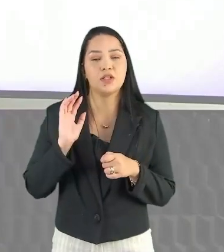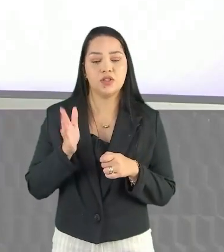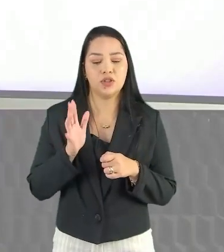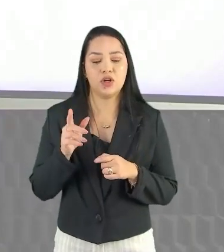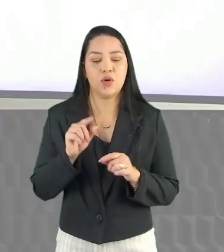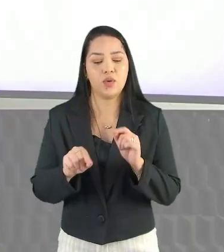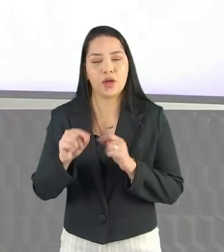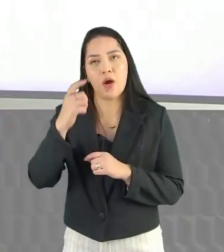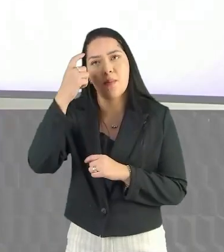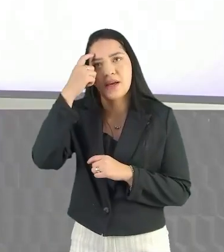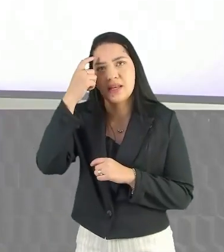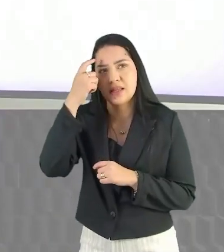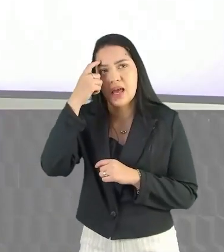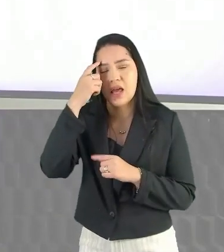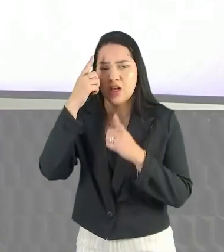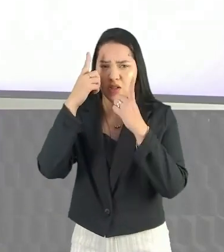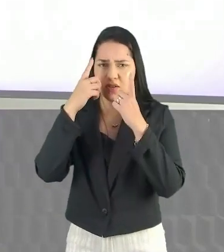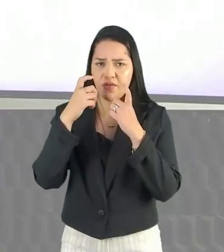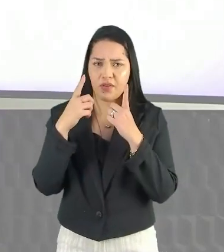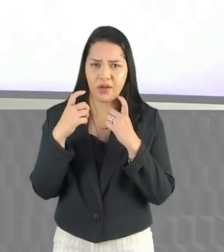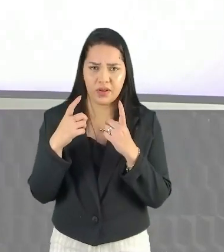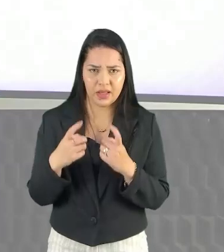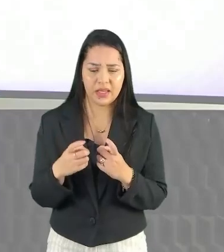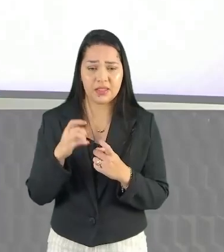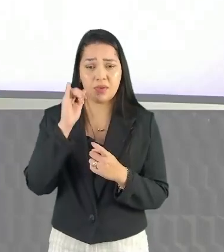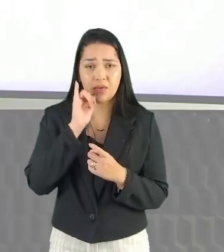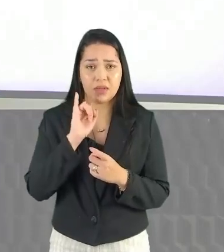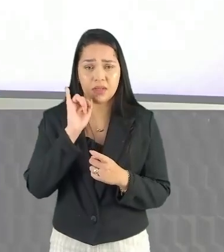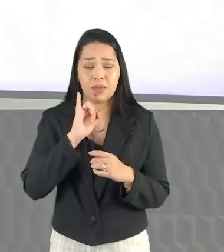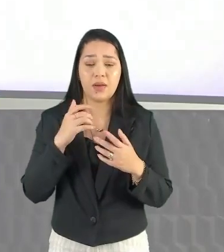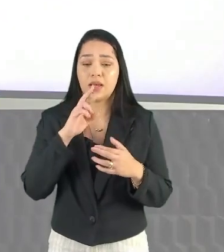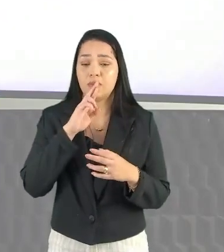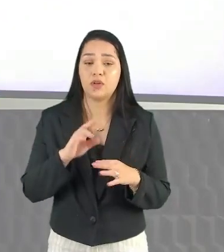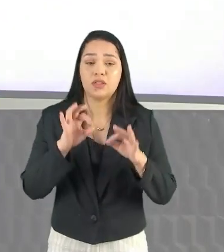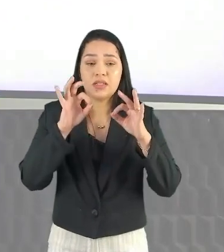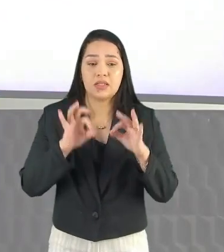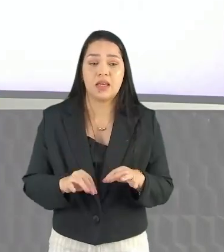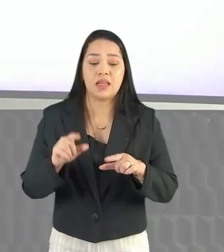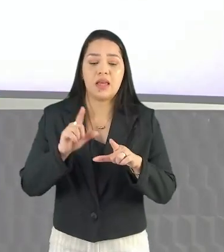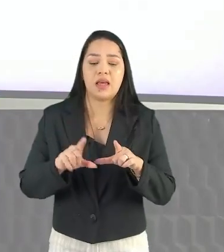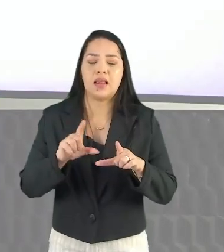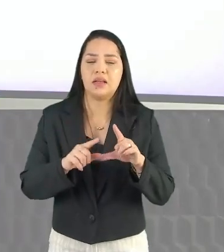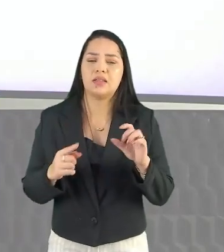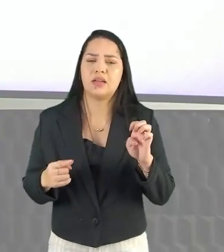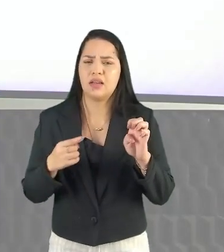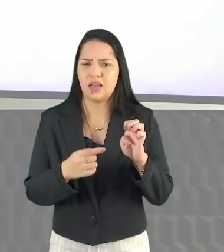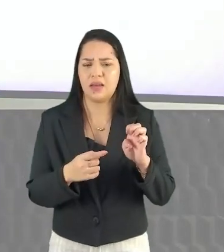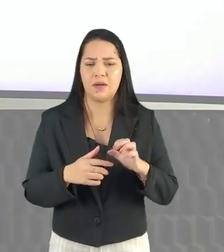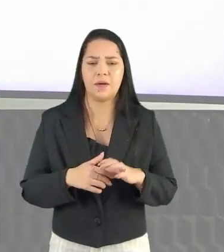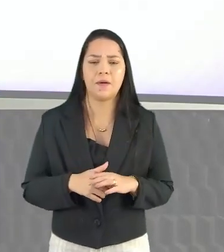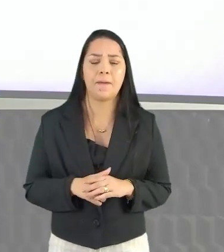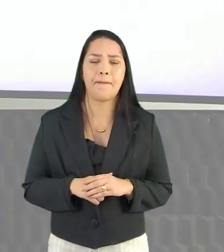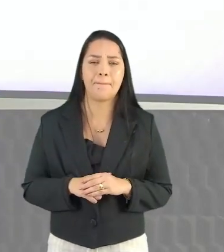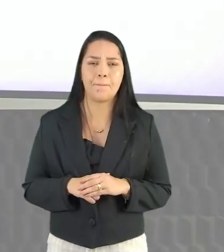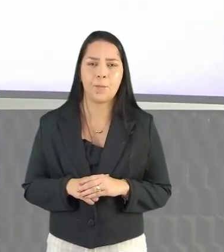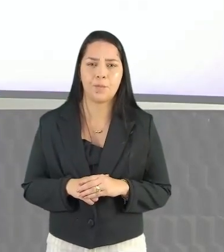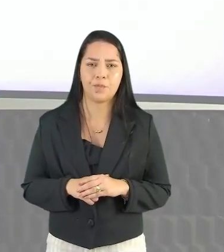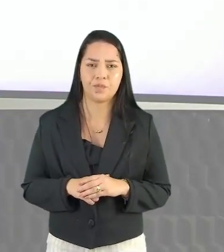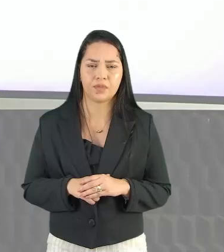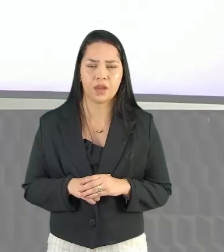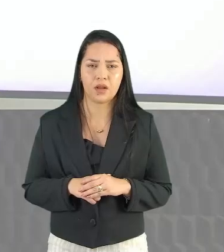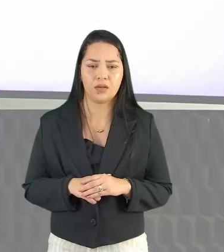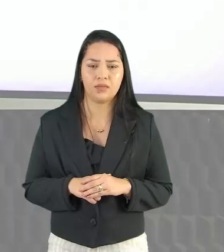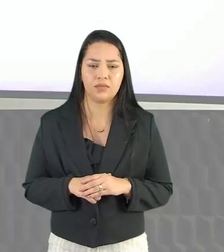ali uma ideia de violência para o exemplo. Então, a resposta certa aqui, gente, é a letra E, a manutenção da mentalidade escravocrata